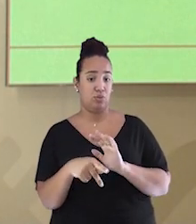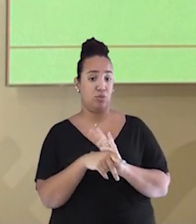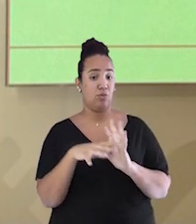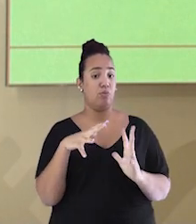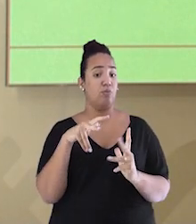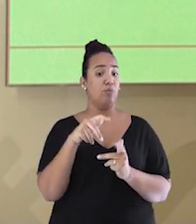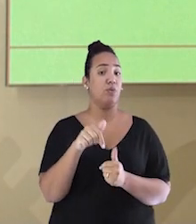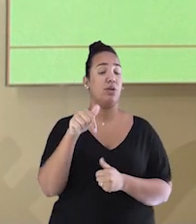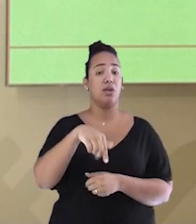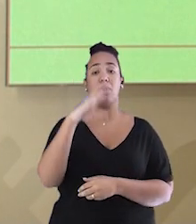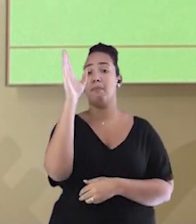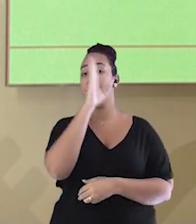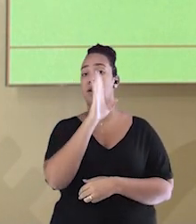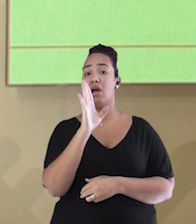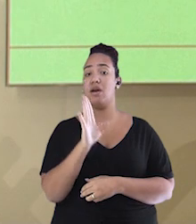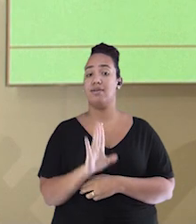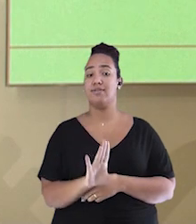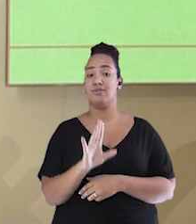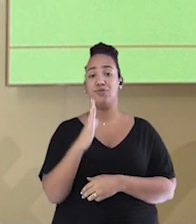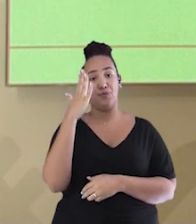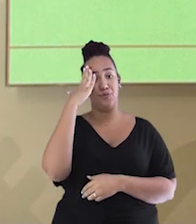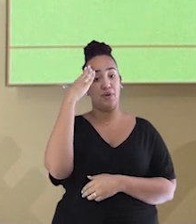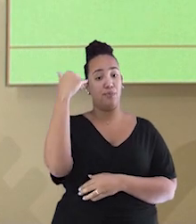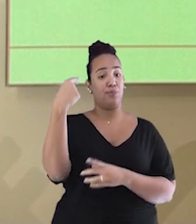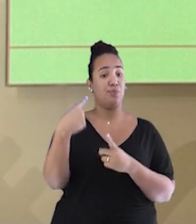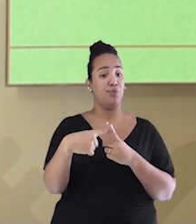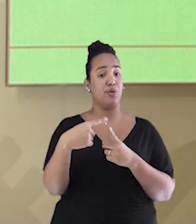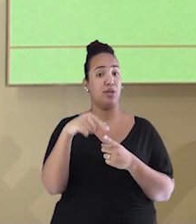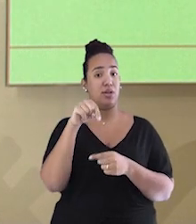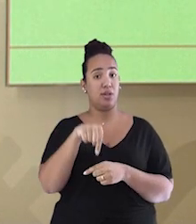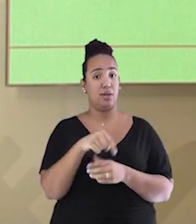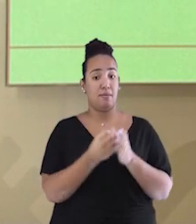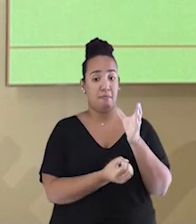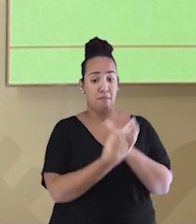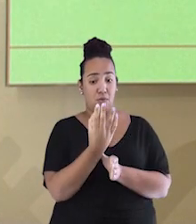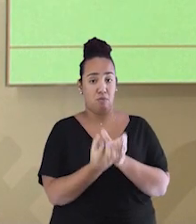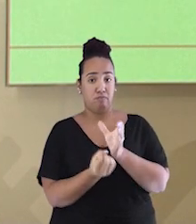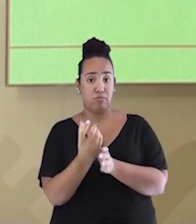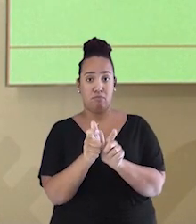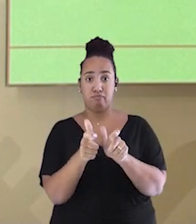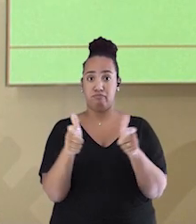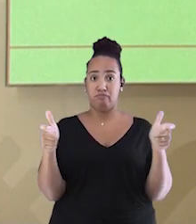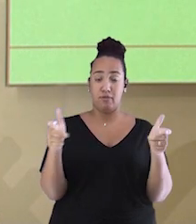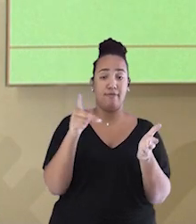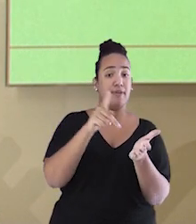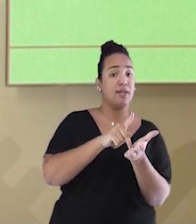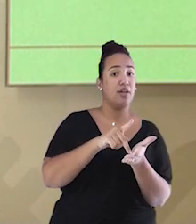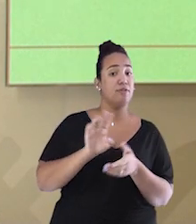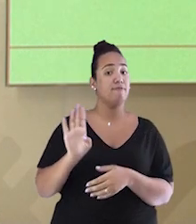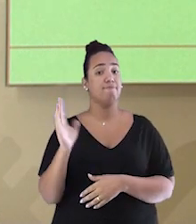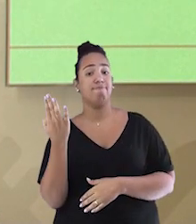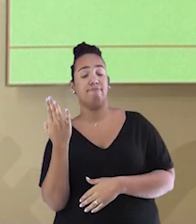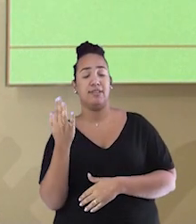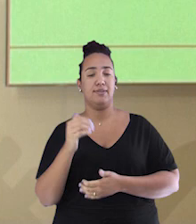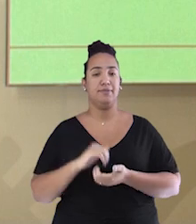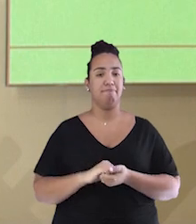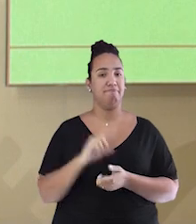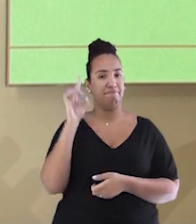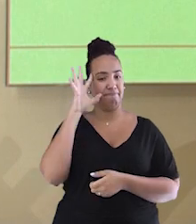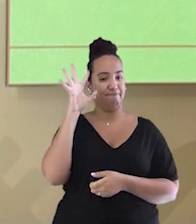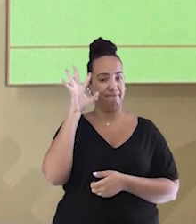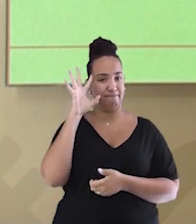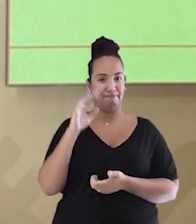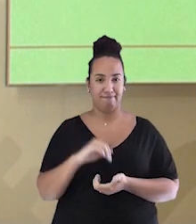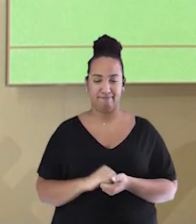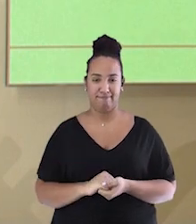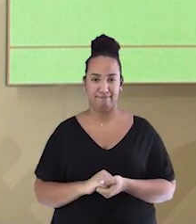é a forma como o Brasil é chamado por produzir alimentos em grande quantidade. Verdadeiro